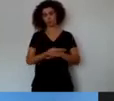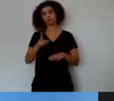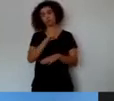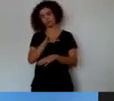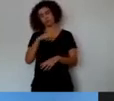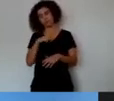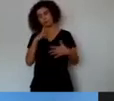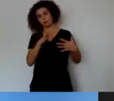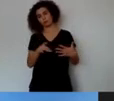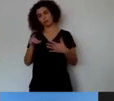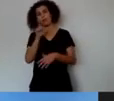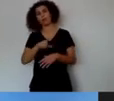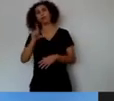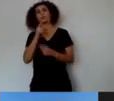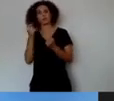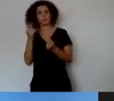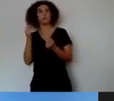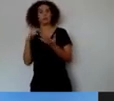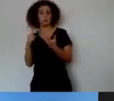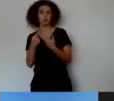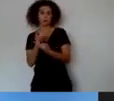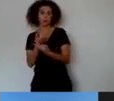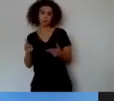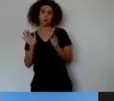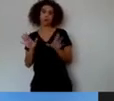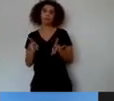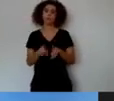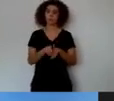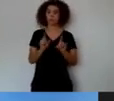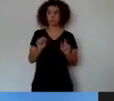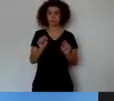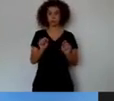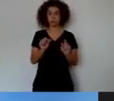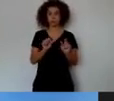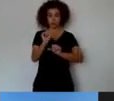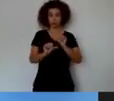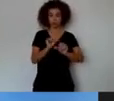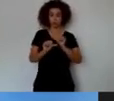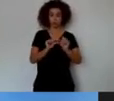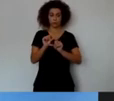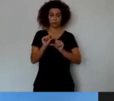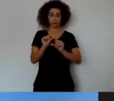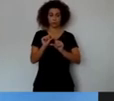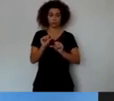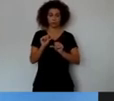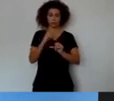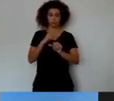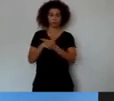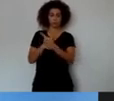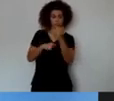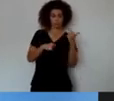questão, né? Financeira e tudo. Mas pensar nesse sentido, assim, dessa mudança também afetando outras pessoas. Não é só meu